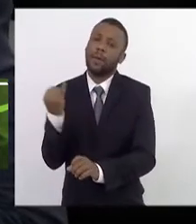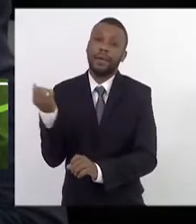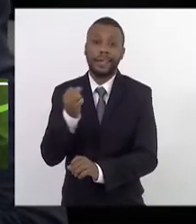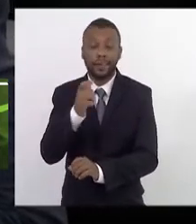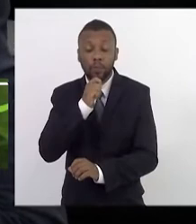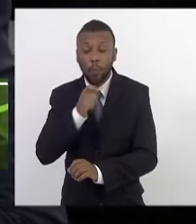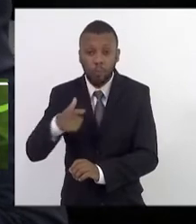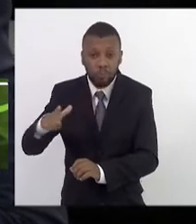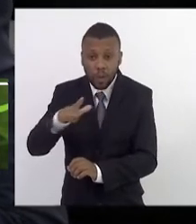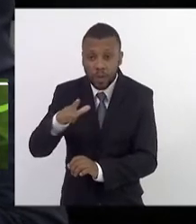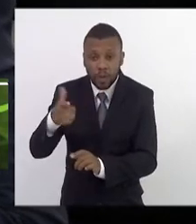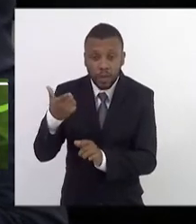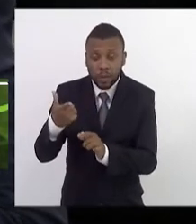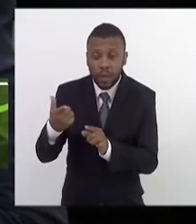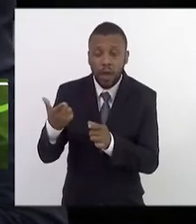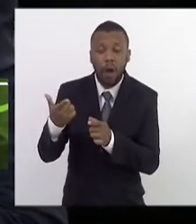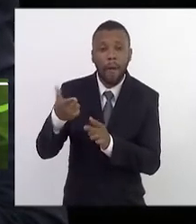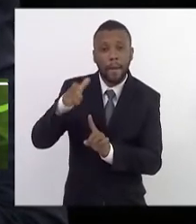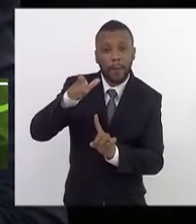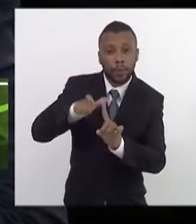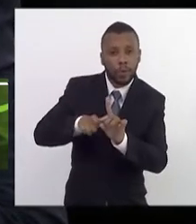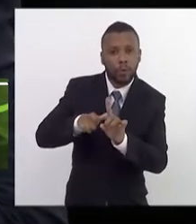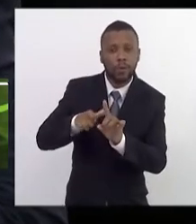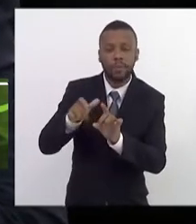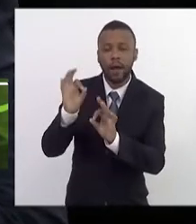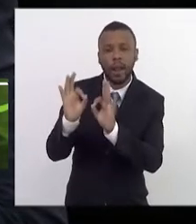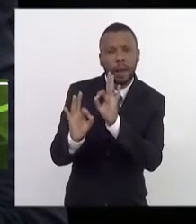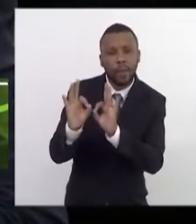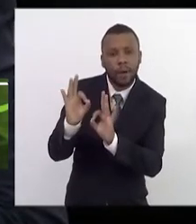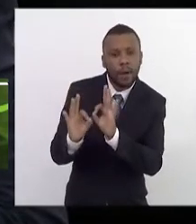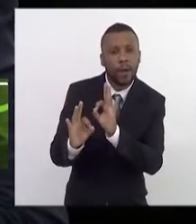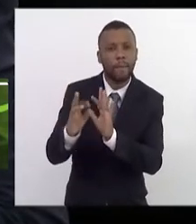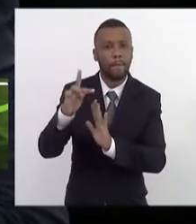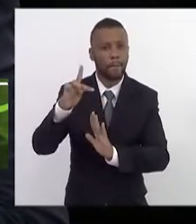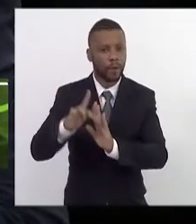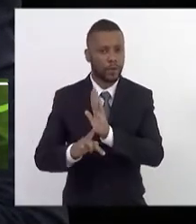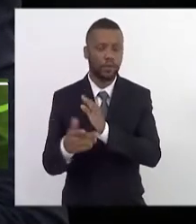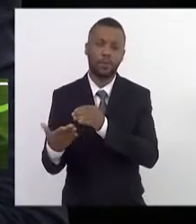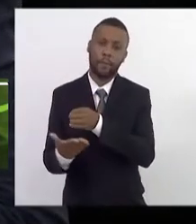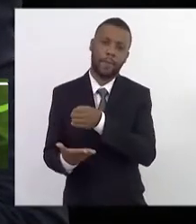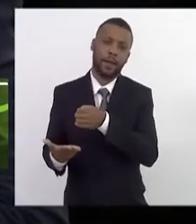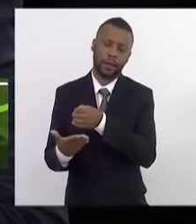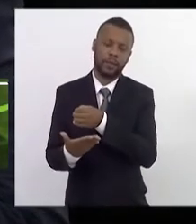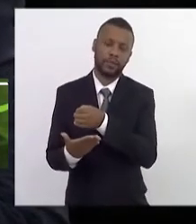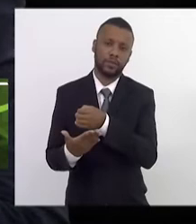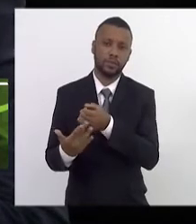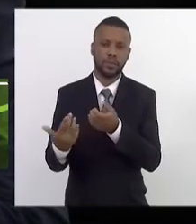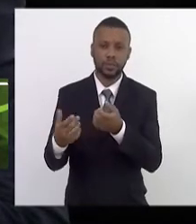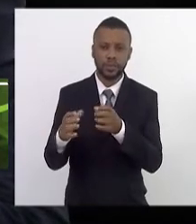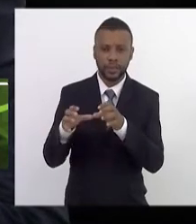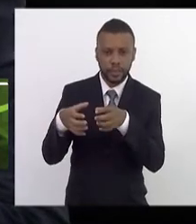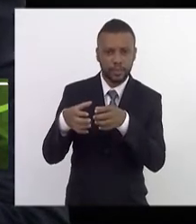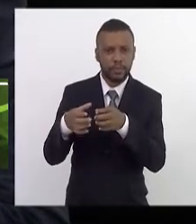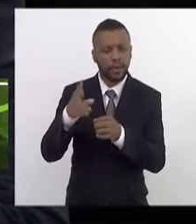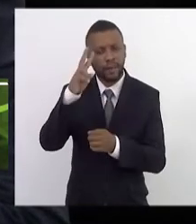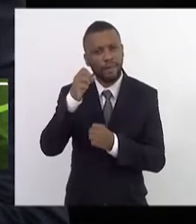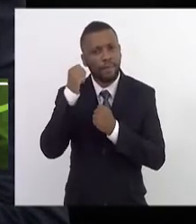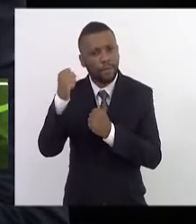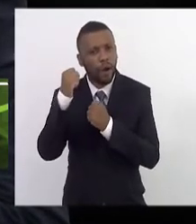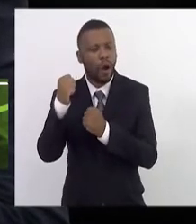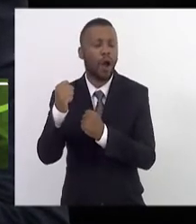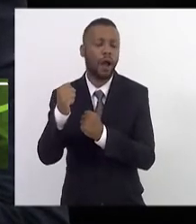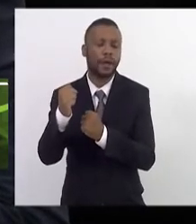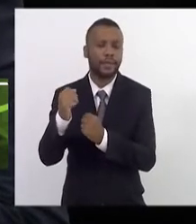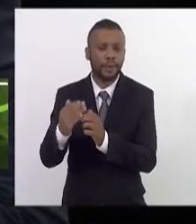alguém para fazer um projeto básico, um executivo, né, se a gente não tem uma equipe estruturada, forte para isso, né, ainda por cima,